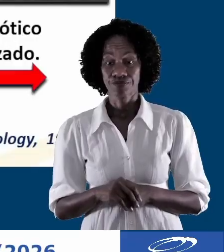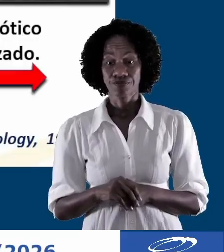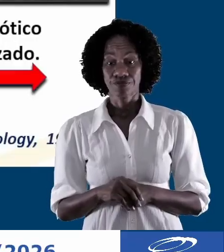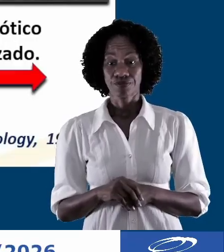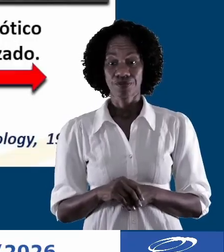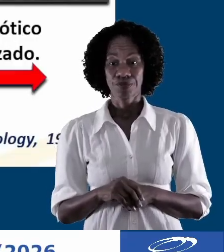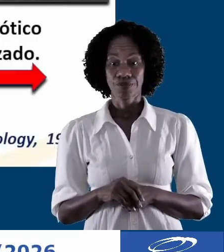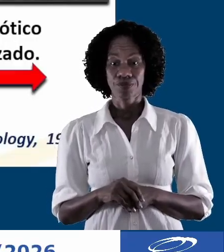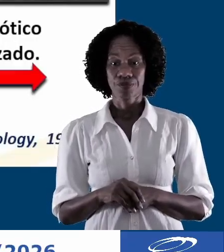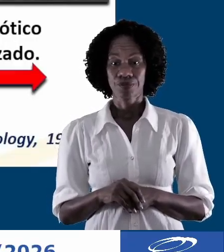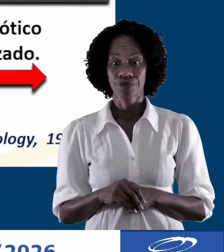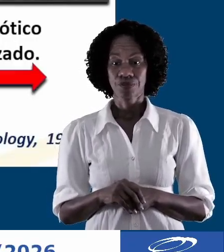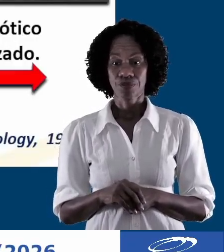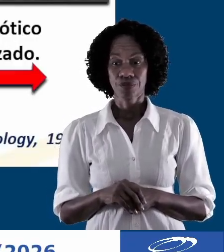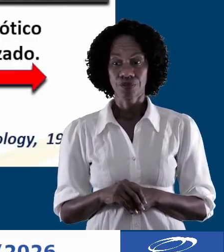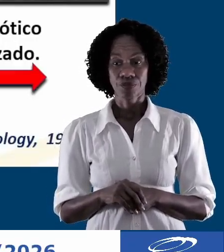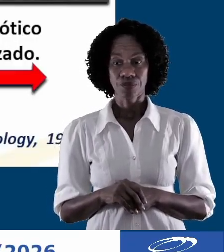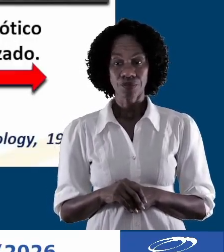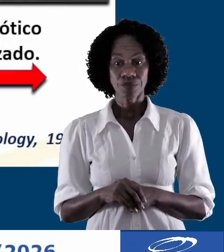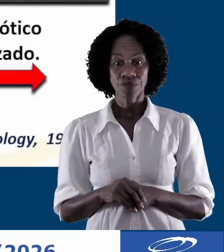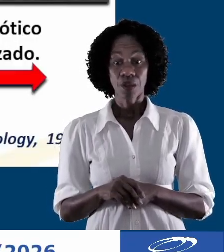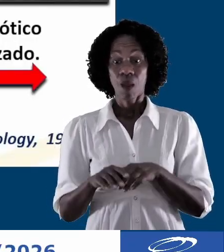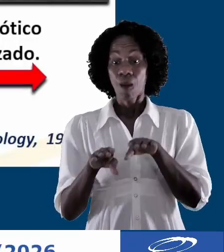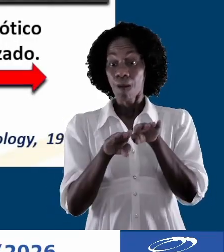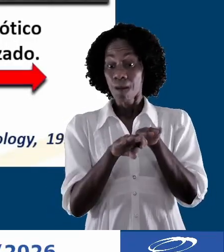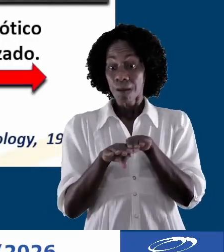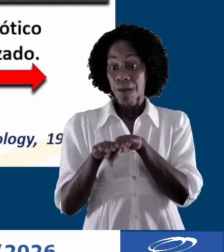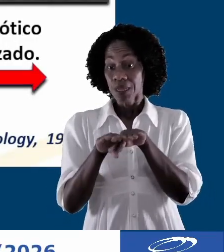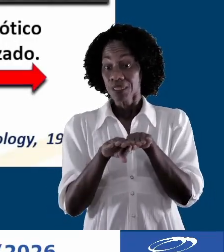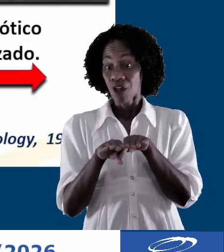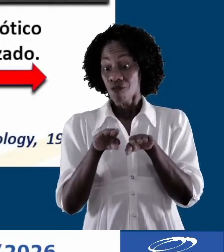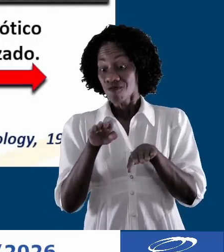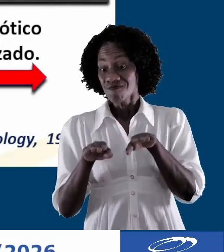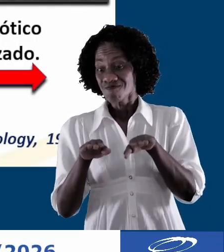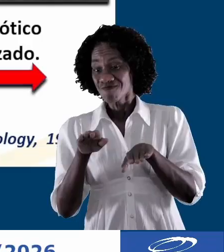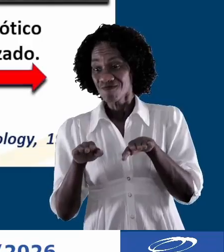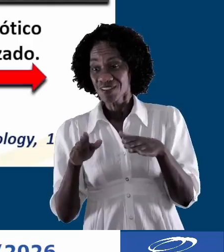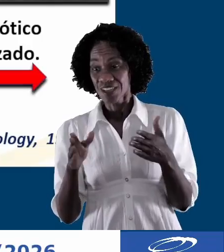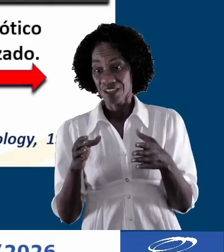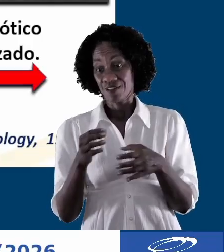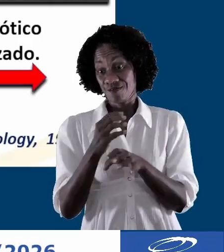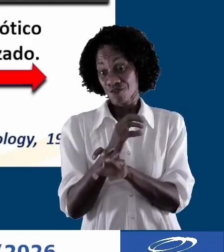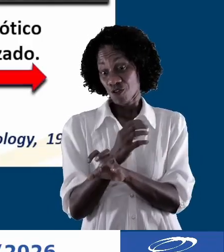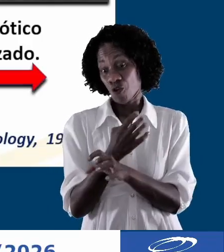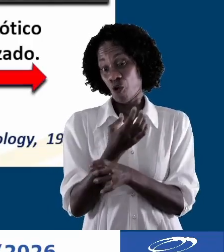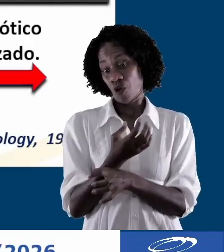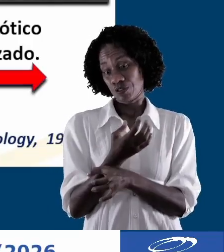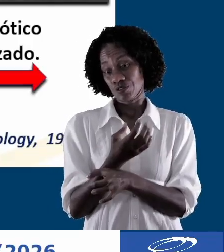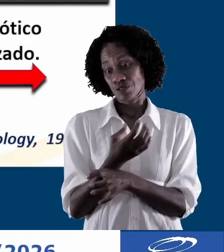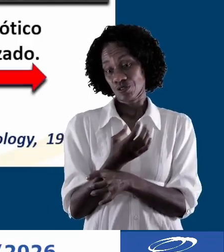E o padrão de distribuição óssea ele é variável na tomografia. O mais comum é o padrão fragmentado, mas também você pode ter um padrão osteolítico, um